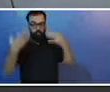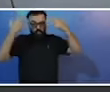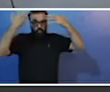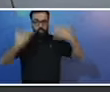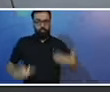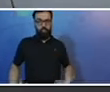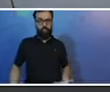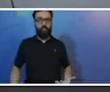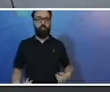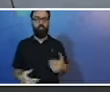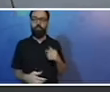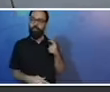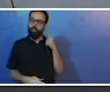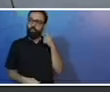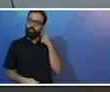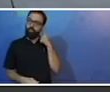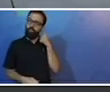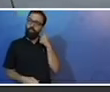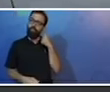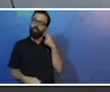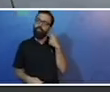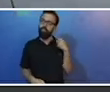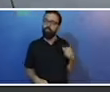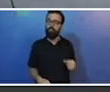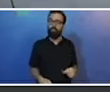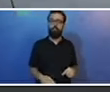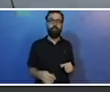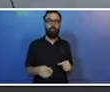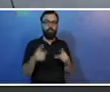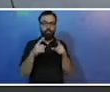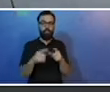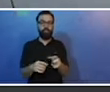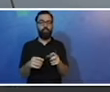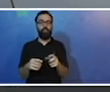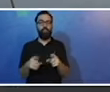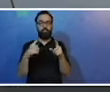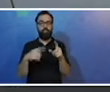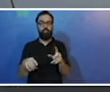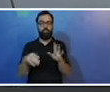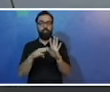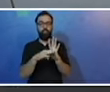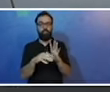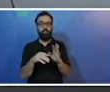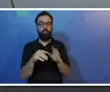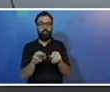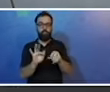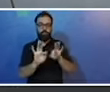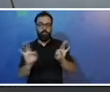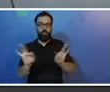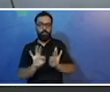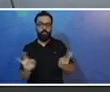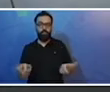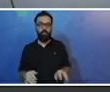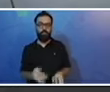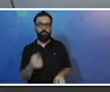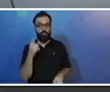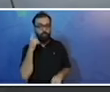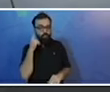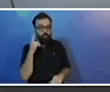nosso corpo todo Vamos aprender a letra da música é bem facinha tá Acompanha comigo é assim